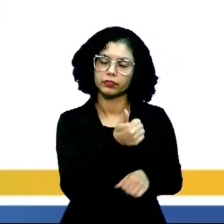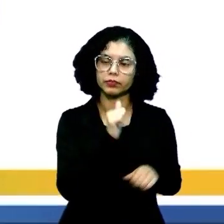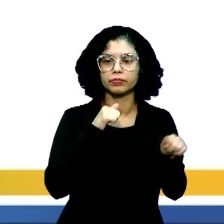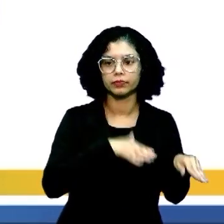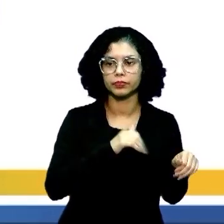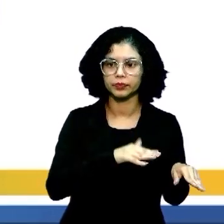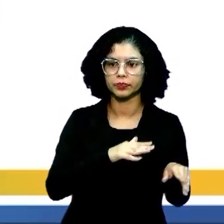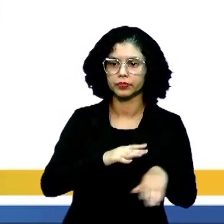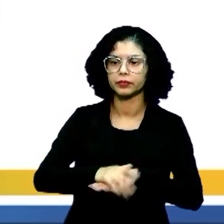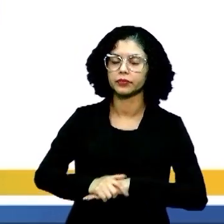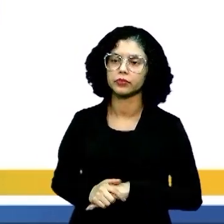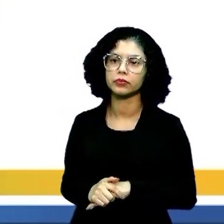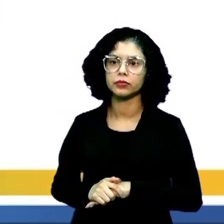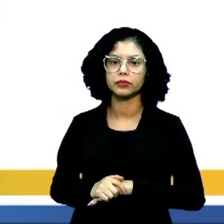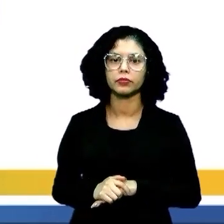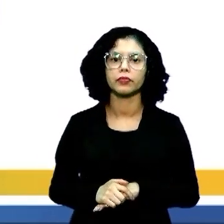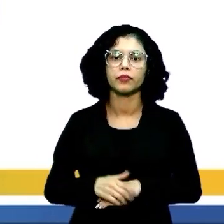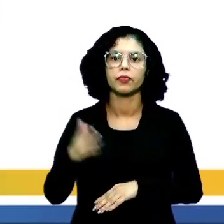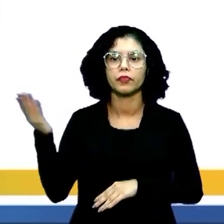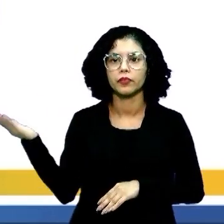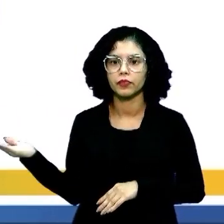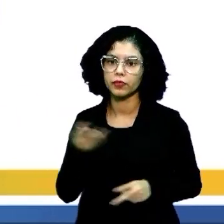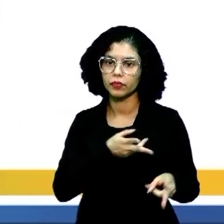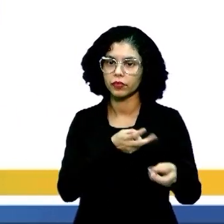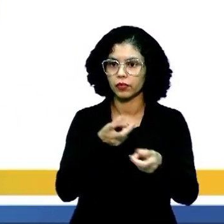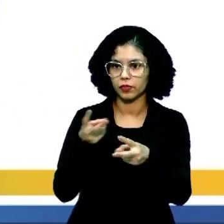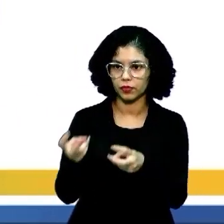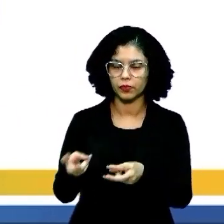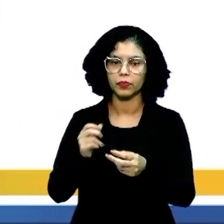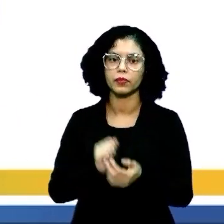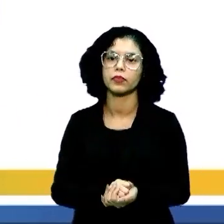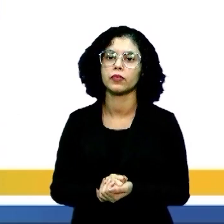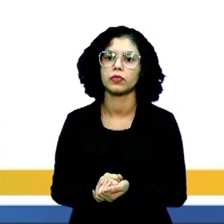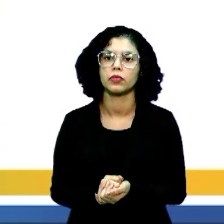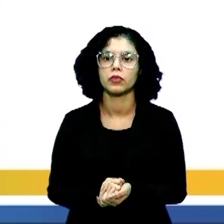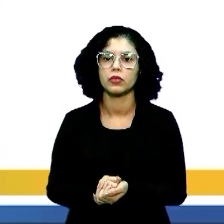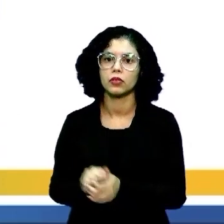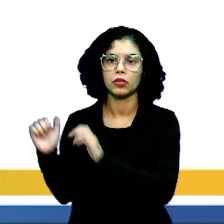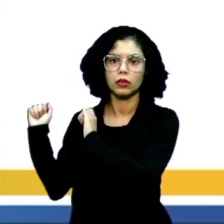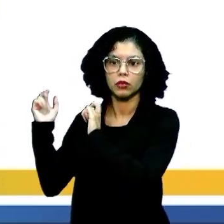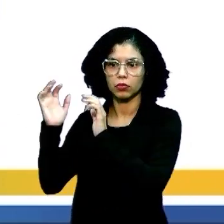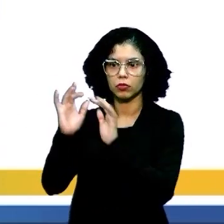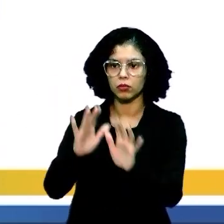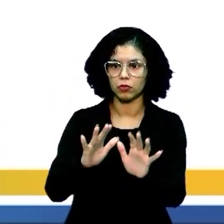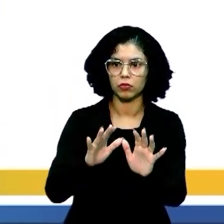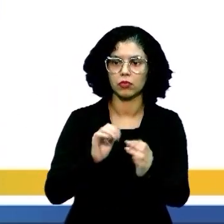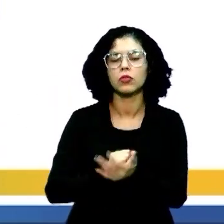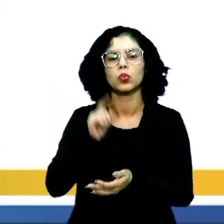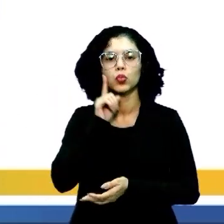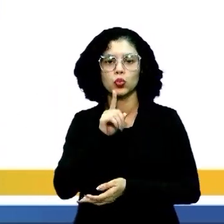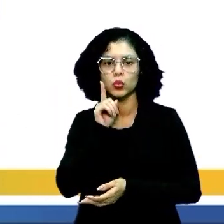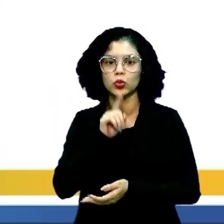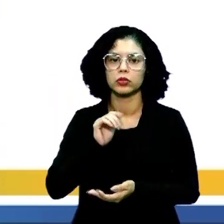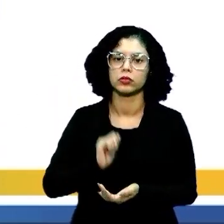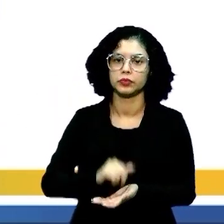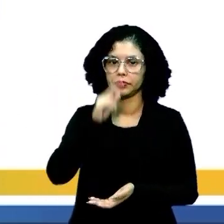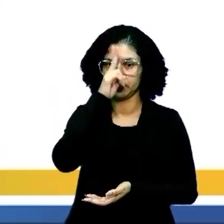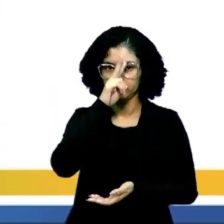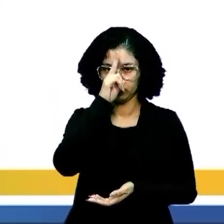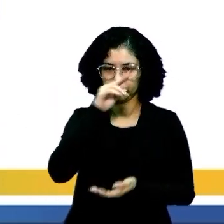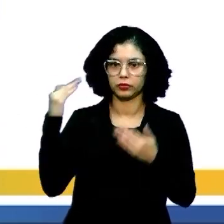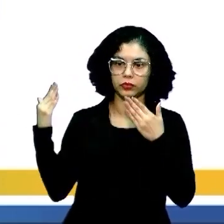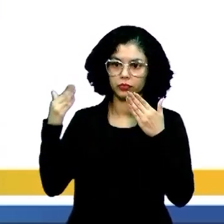de 11 de setembro. Aqui a gente pode observar, por exemplo, a invasão dos Estados Unidos. Lembrando que